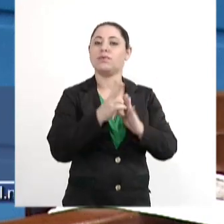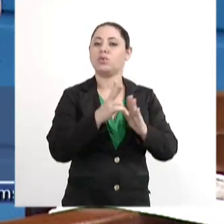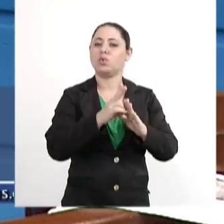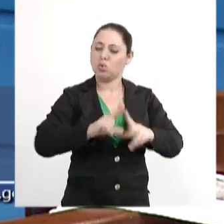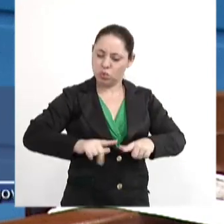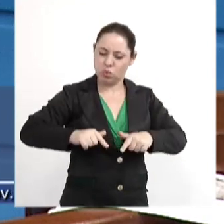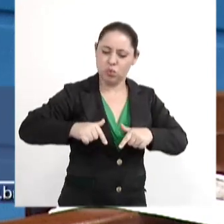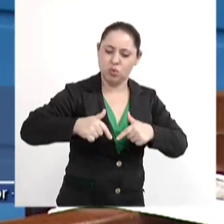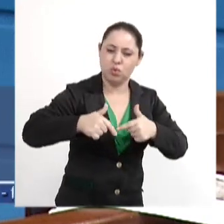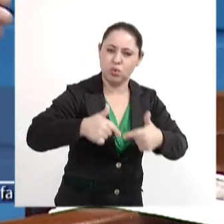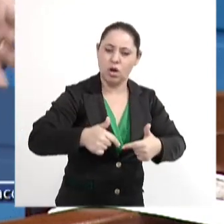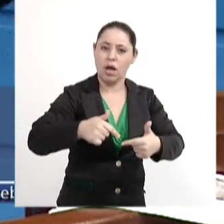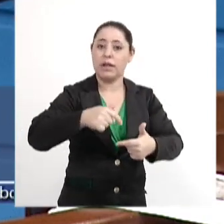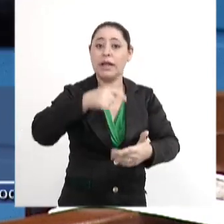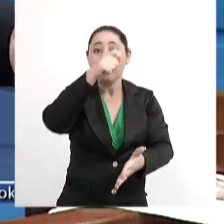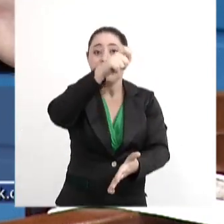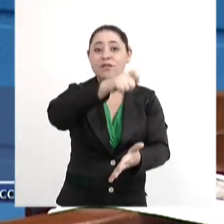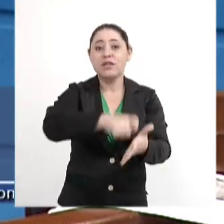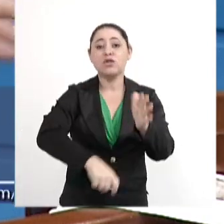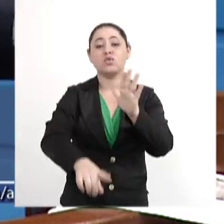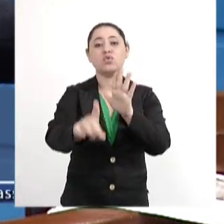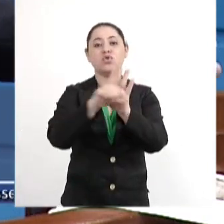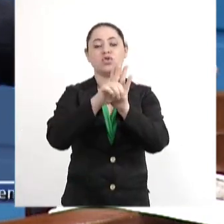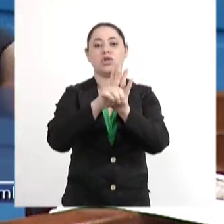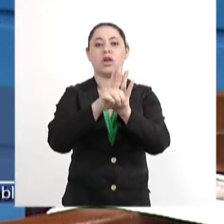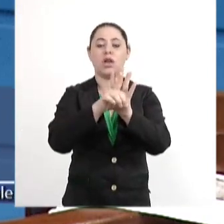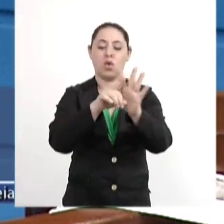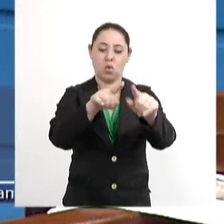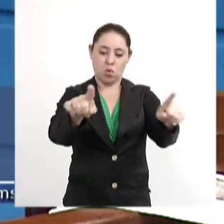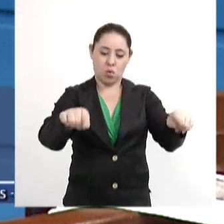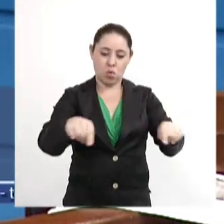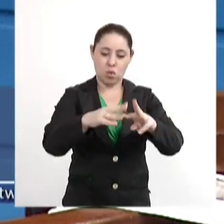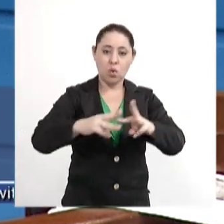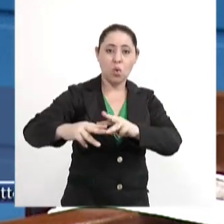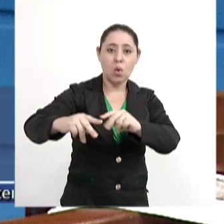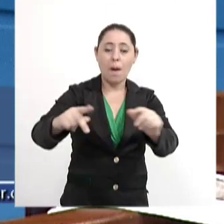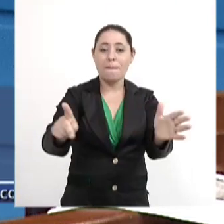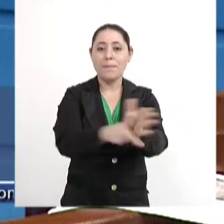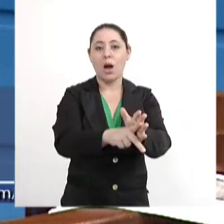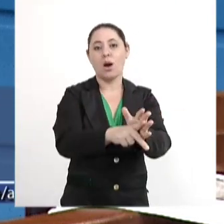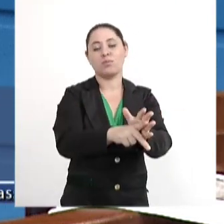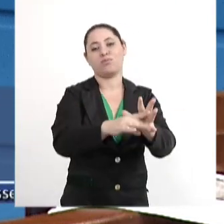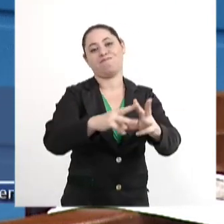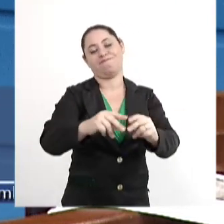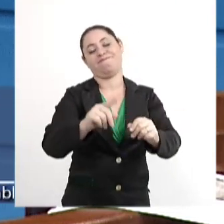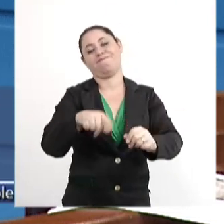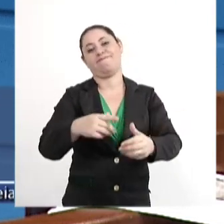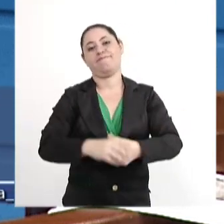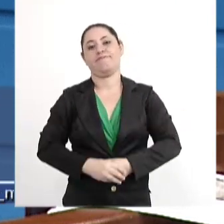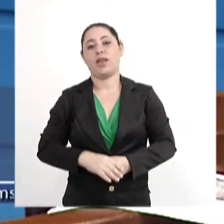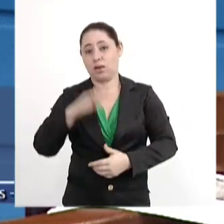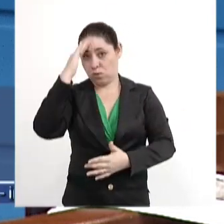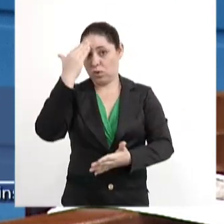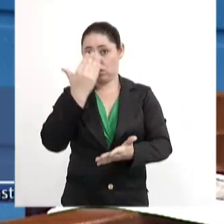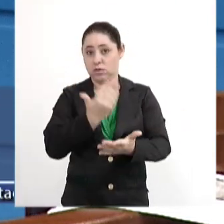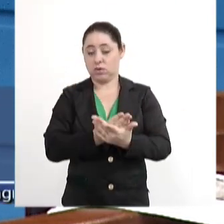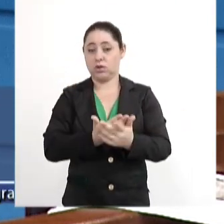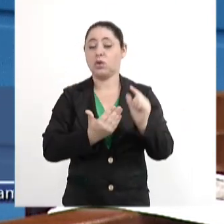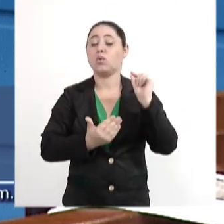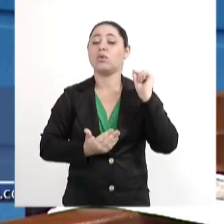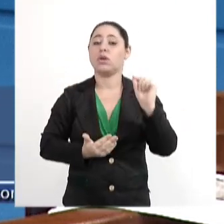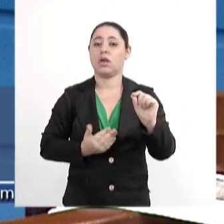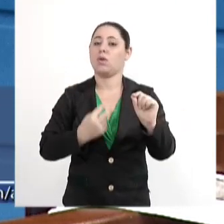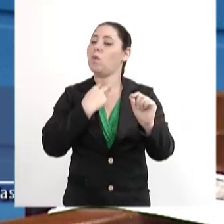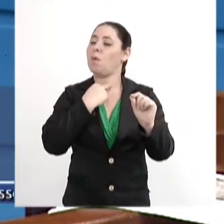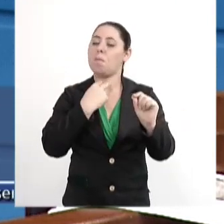luta pela efetivação dos seus direitos e a demarcação dos seus territórios. Eu acredito que essa situação